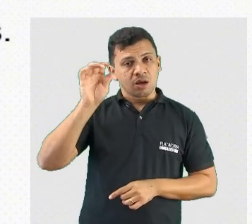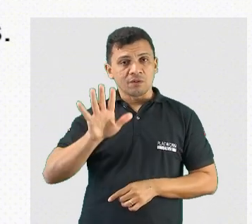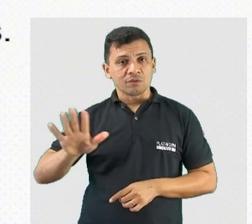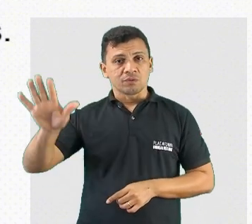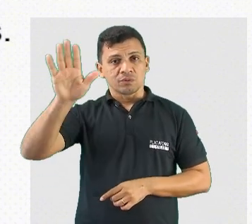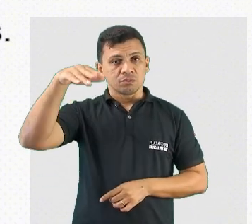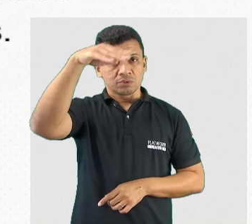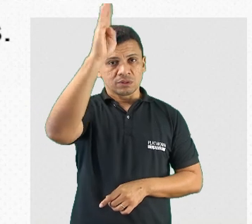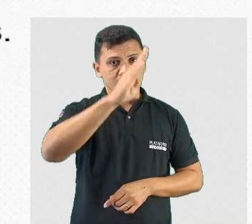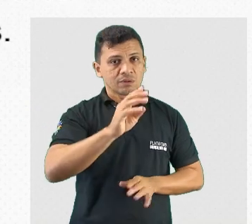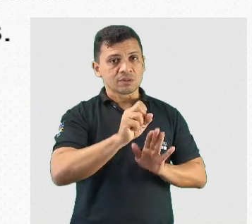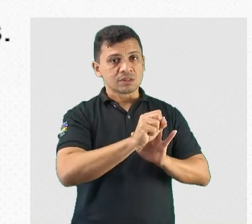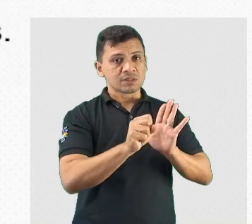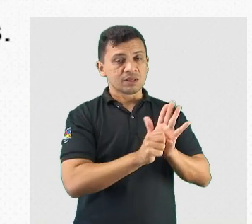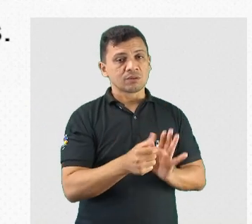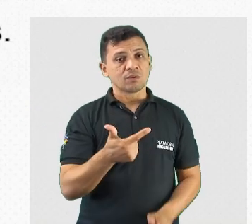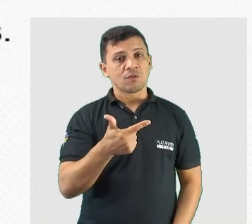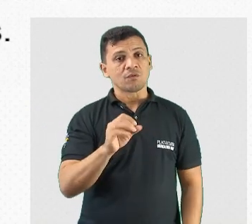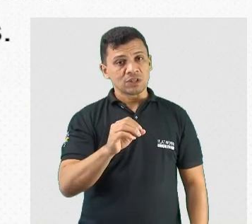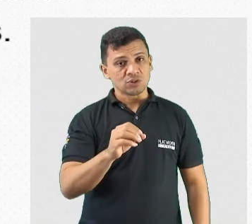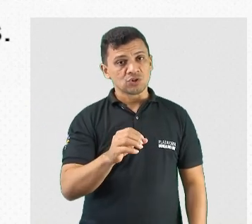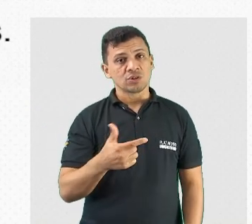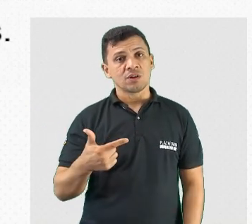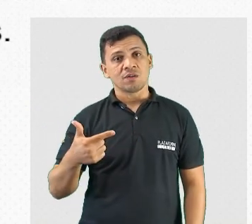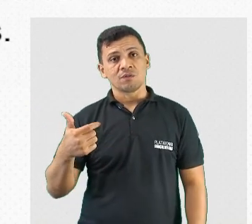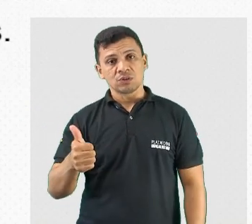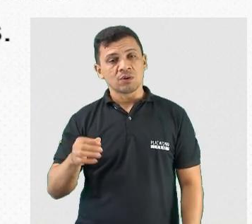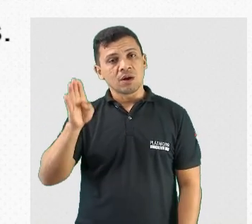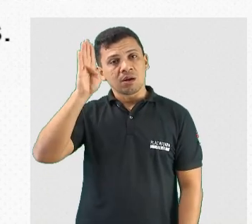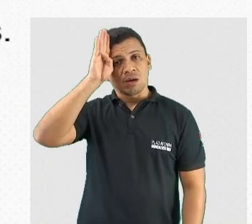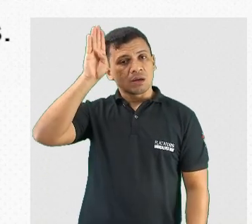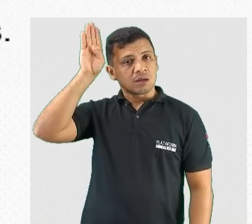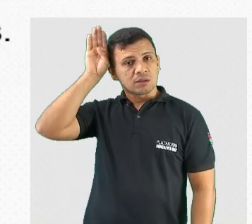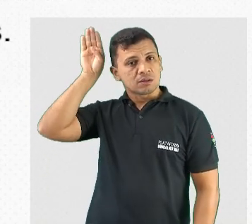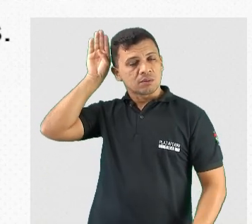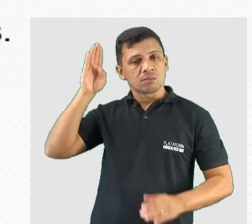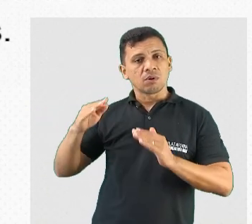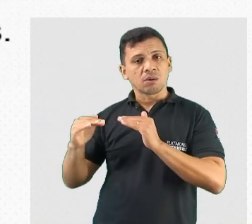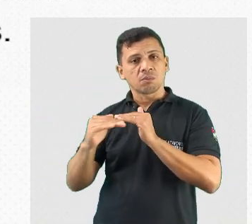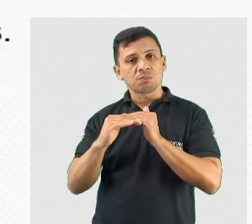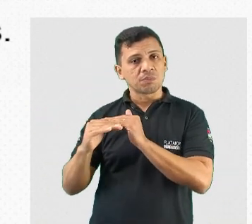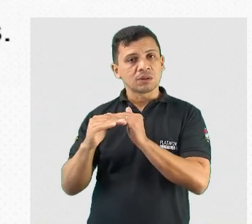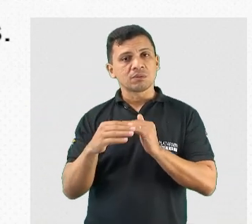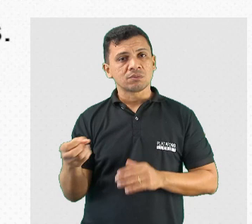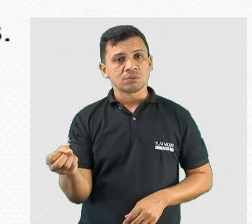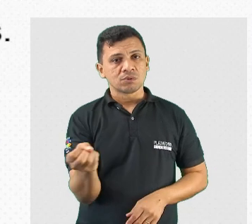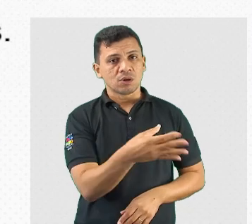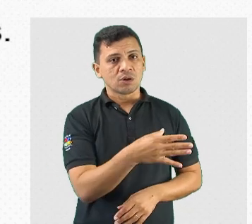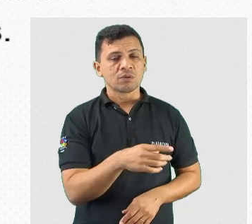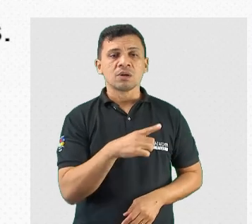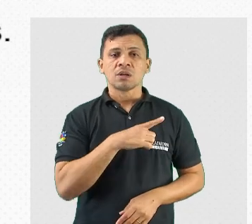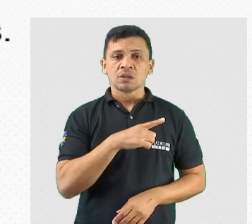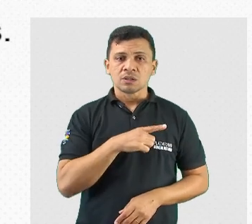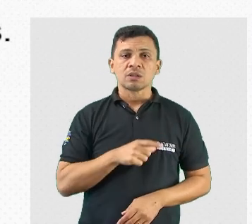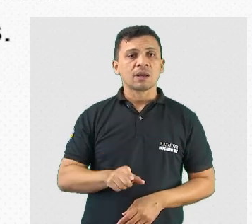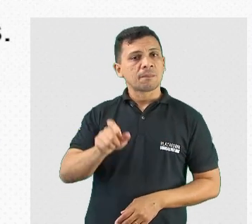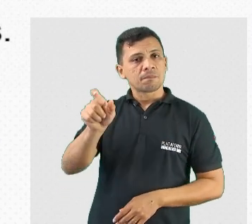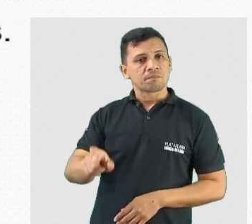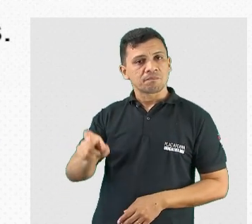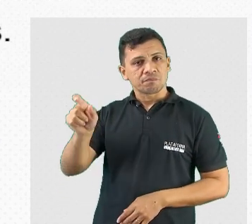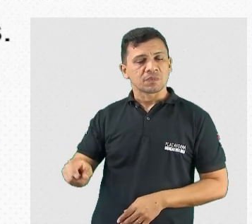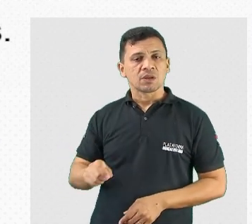XXI, seguindo novos padrões acadêmicos, onde você tem artistas que dispõem da diáspora